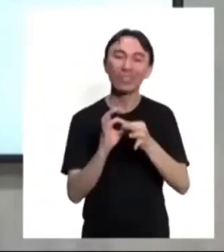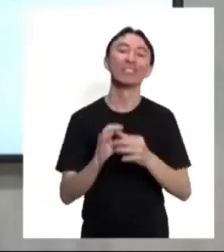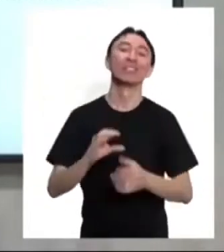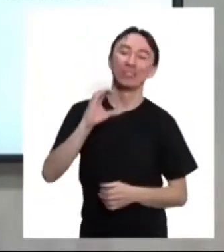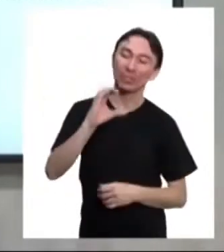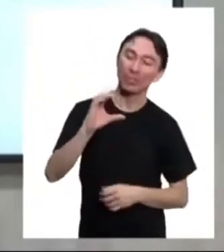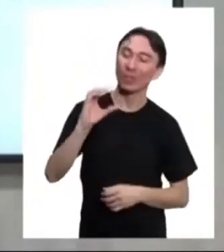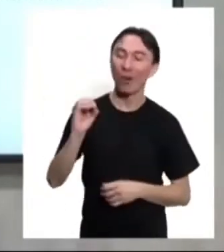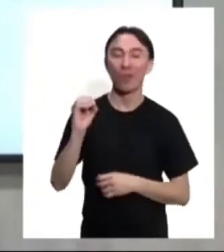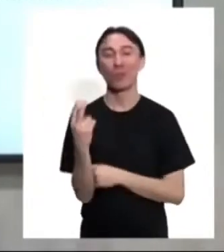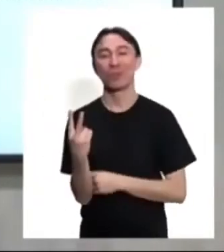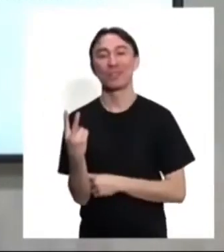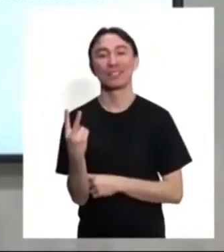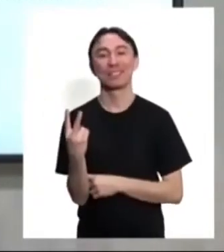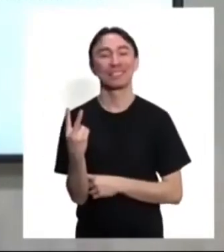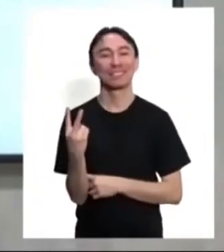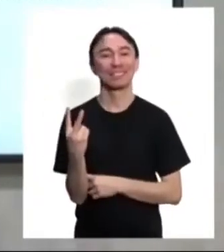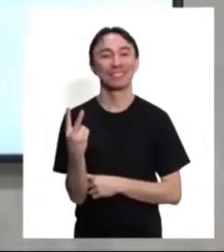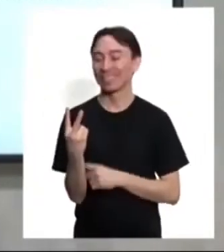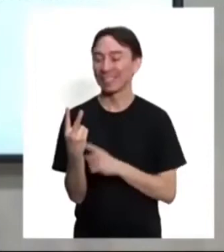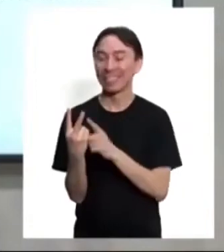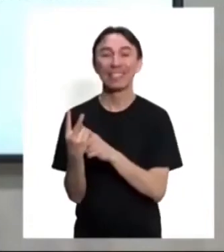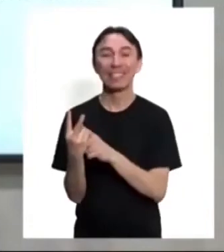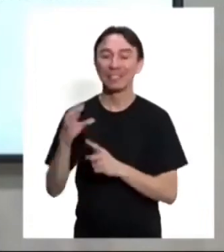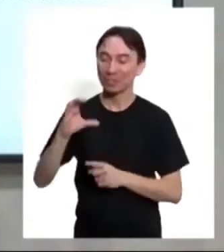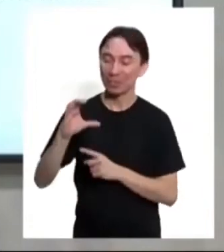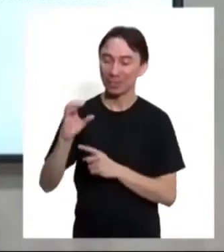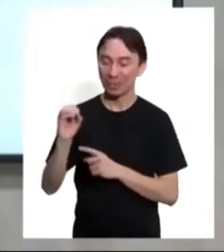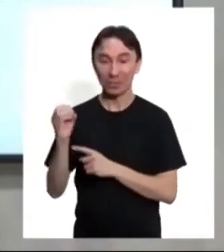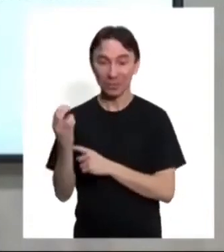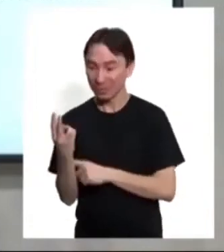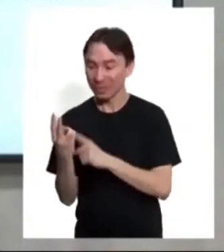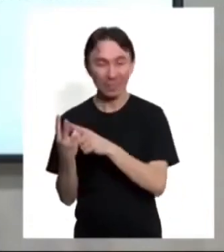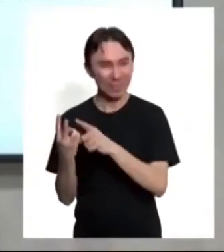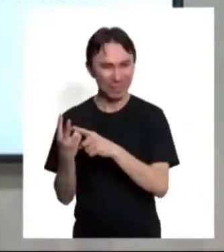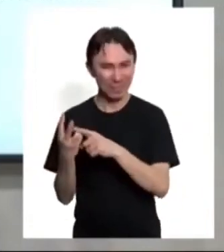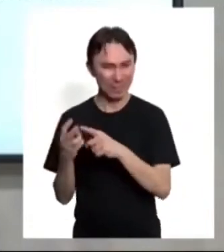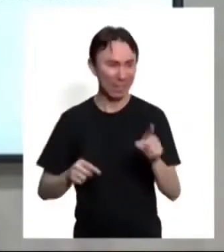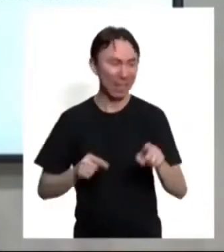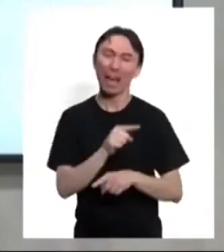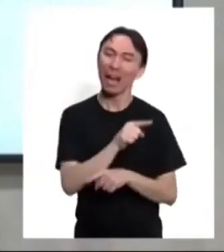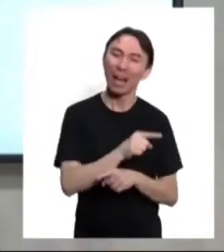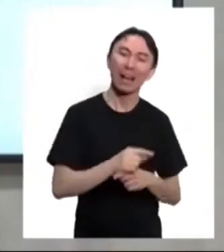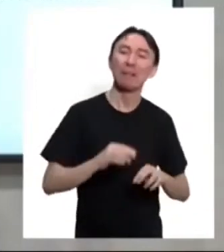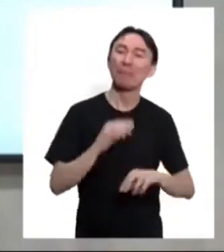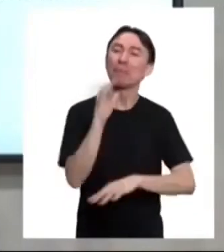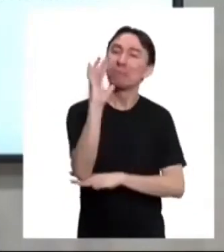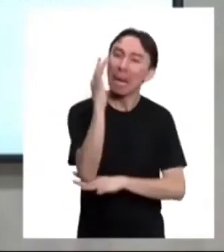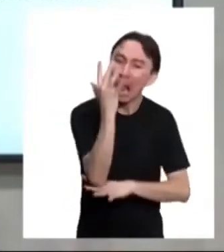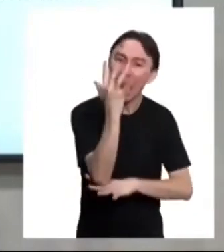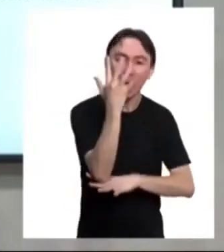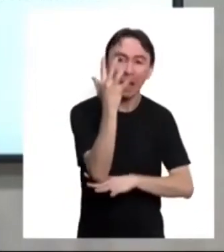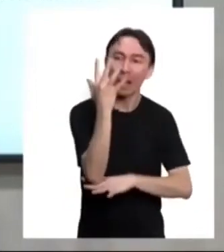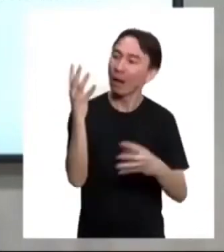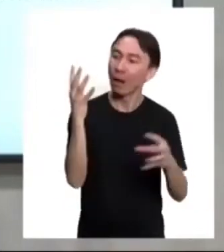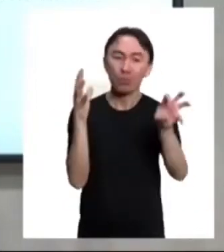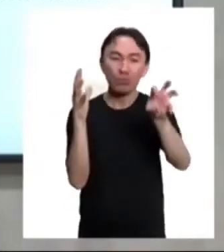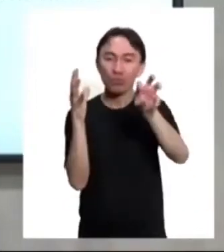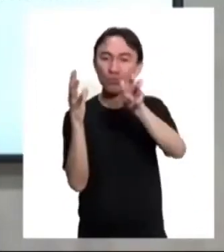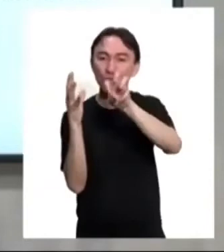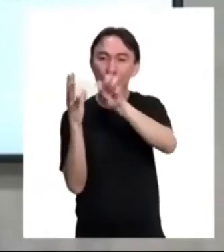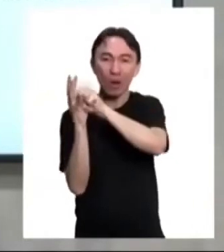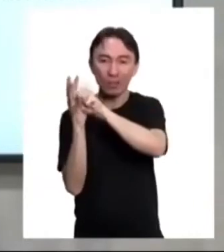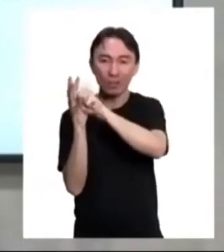CO2 vai ser incorporado pelas plantas pela fotossíntese. Ah, a planta faz fotossíntese, ela capta